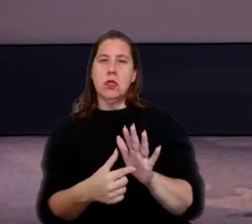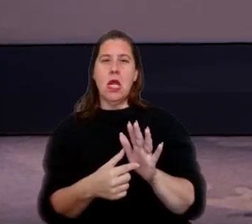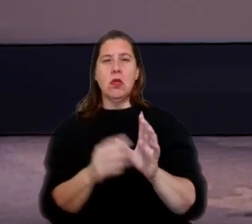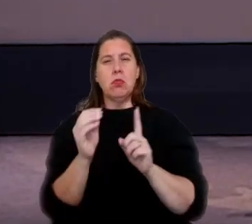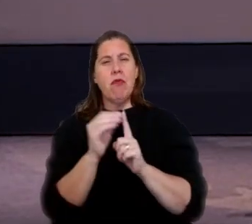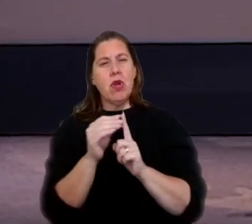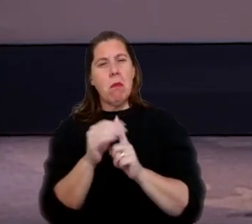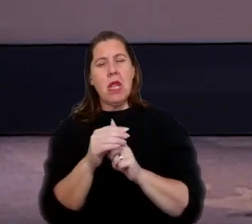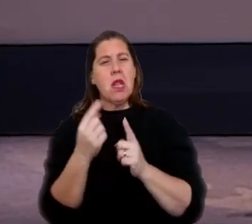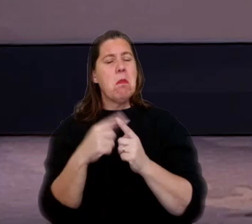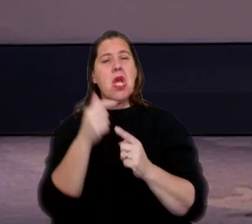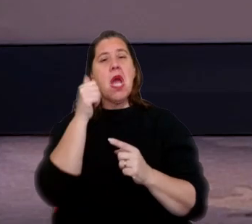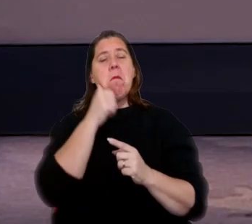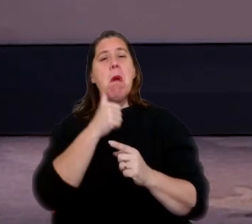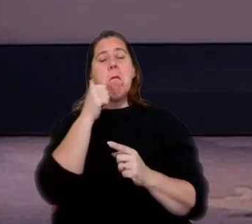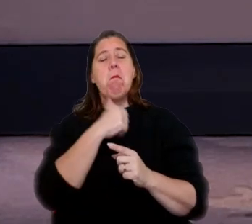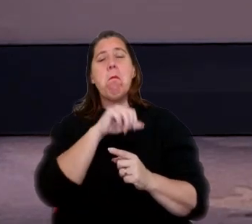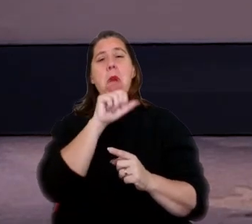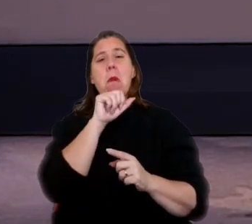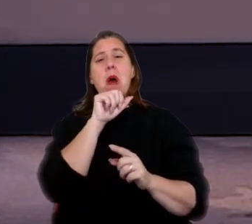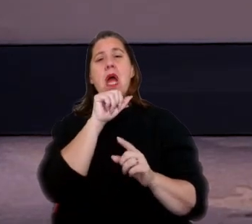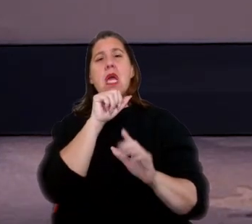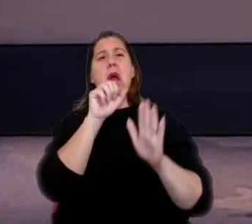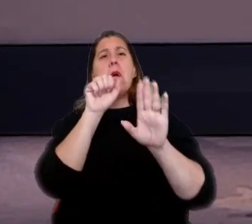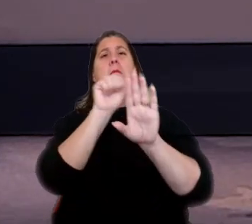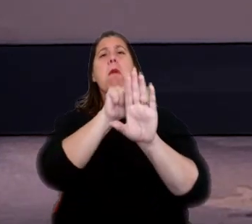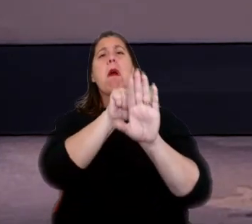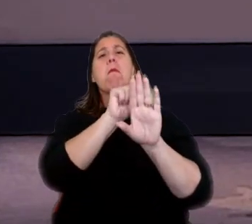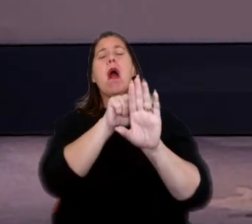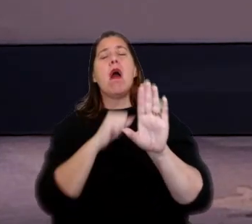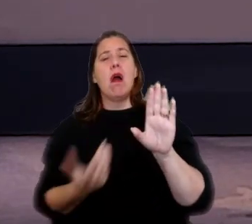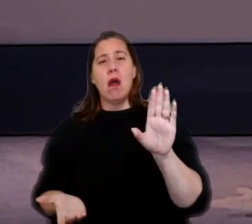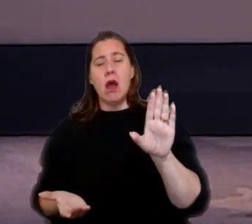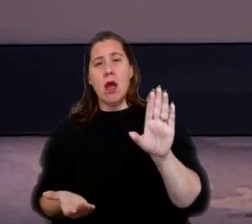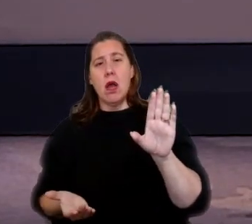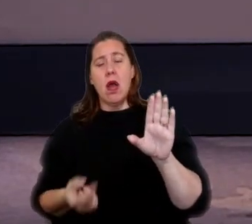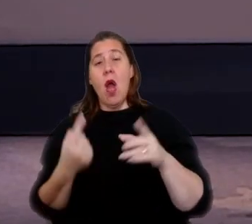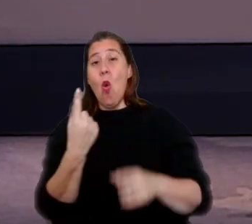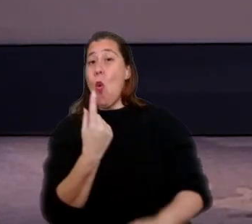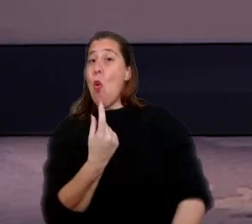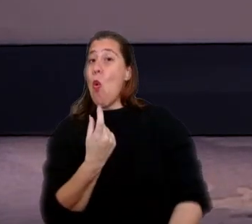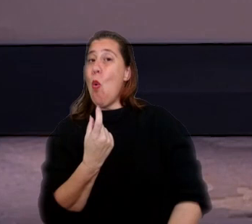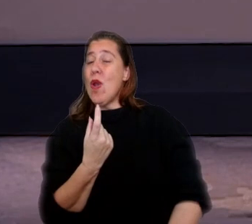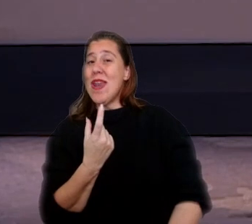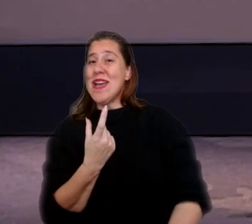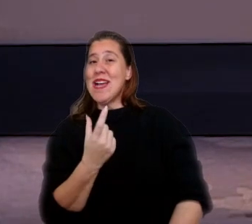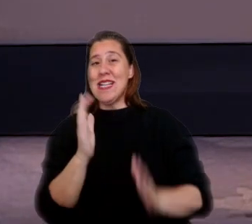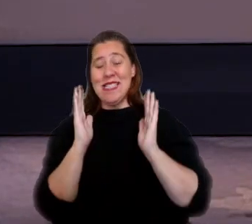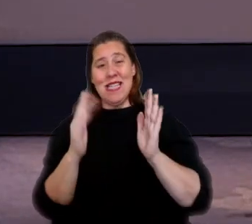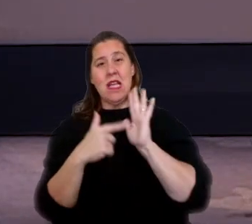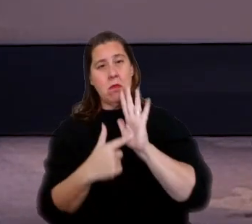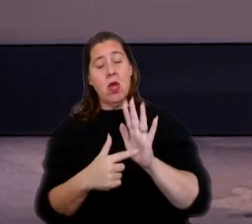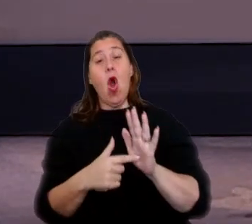exibido algum tipo de vulnerabilidade, por que que essa mãe tava insistindo tanto, né? É a única cena em que aparece realmente